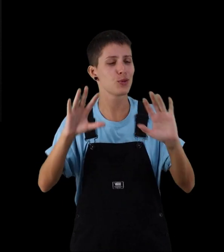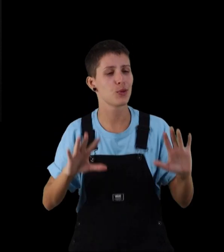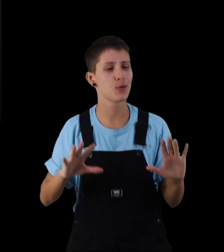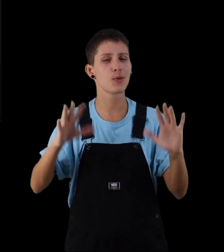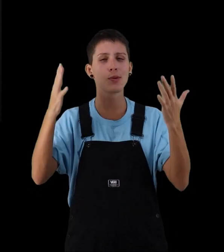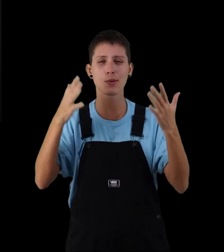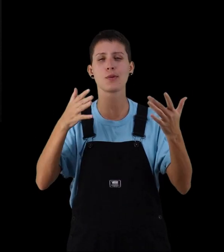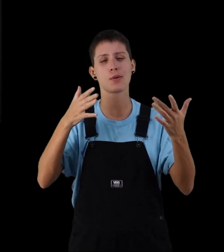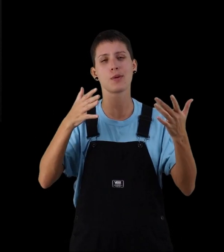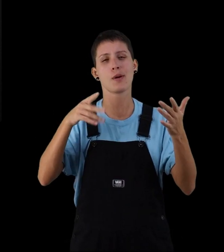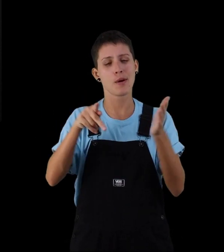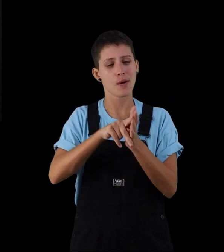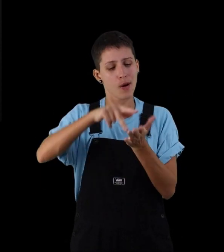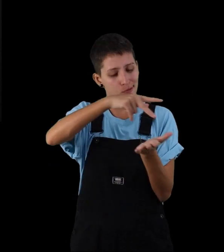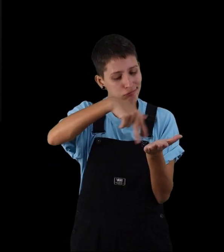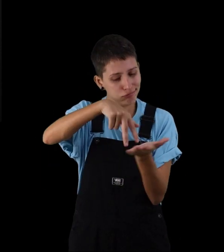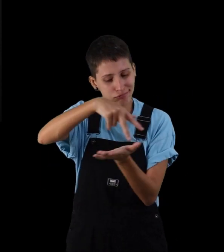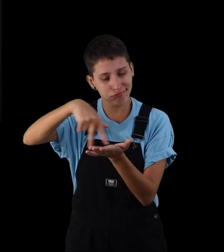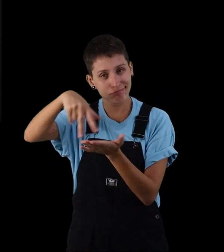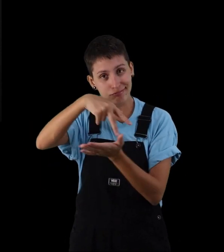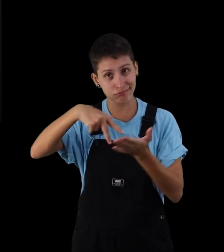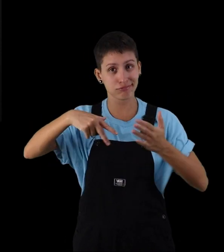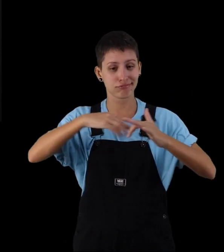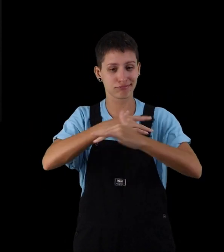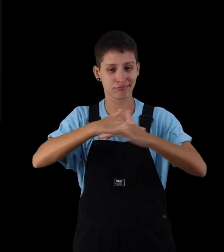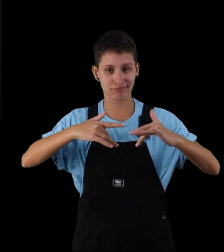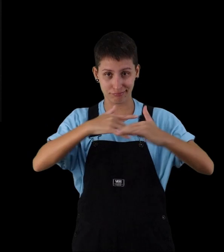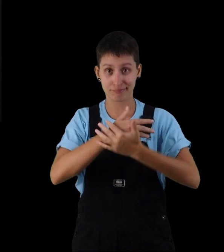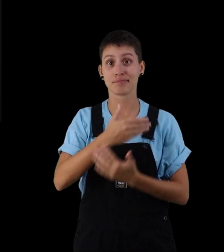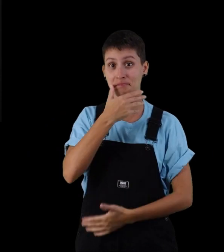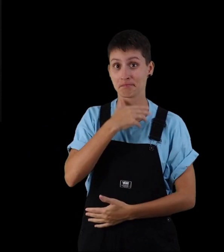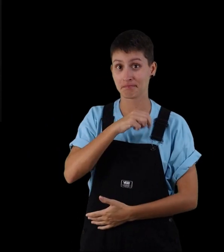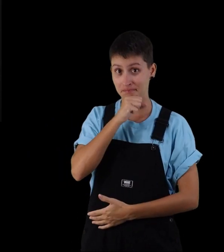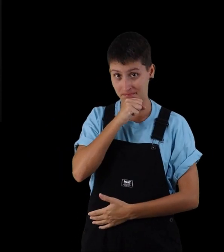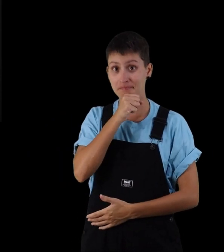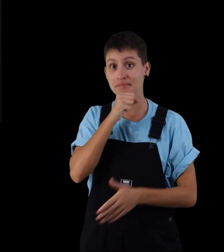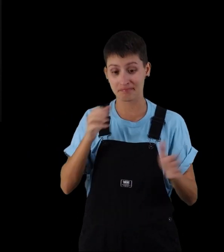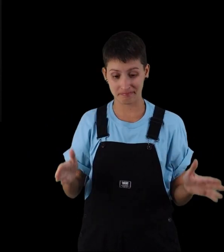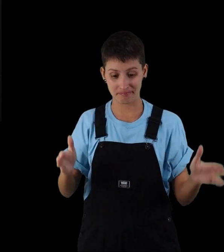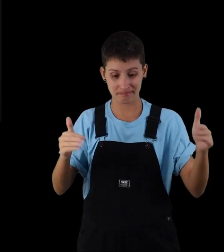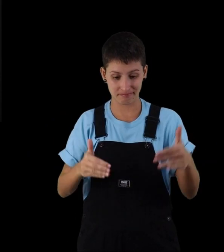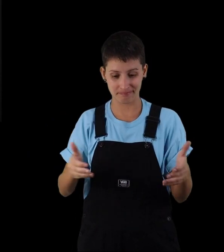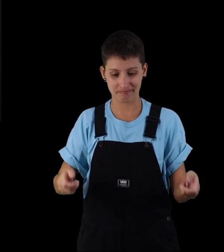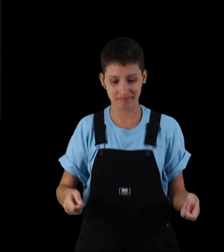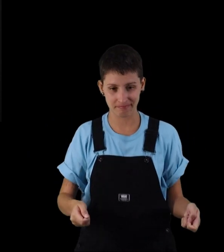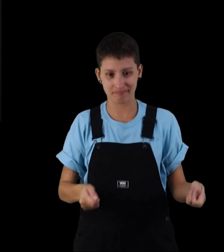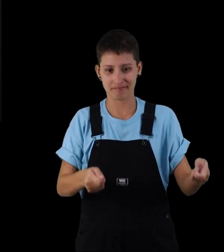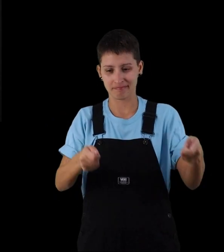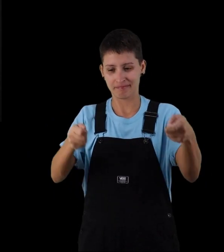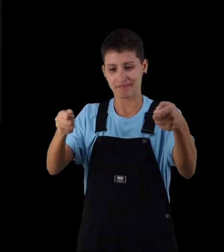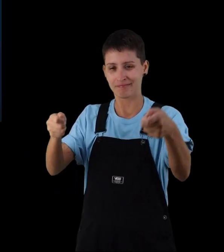embalaram muitas festas e bailes na cidade. O pai chegou com o presente dentro de